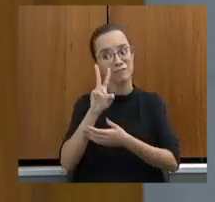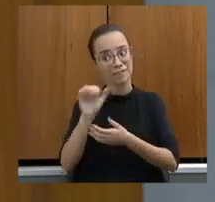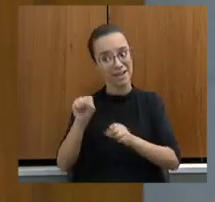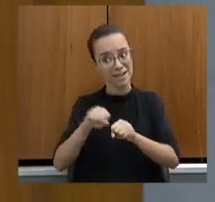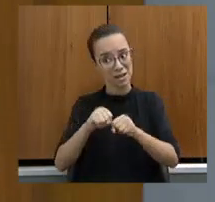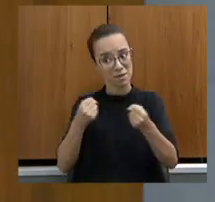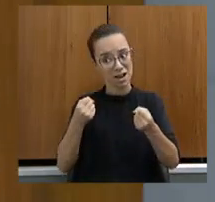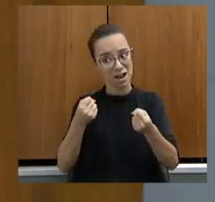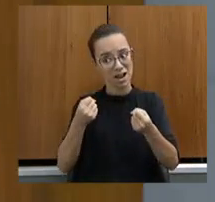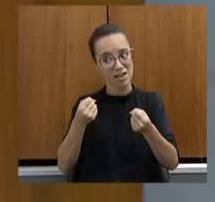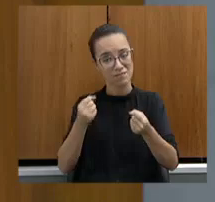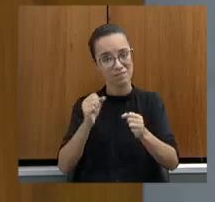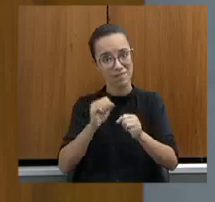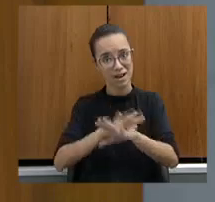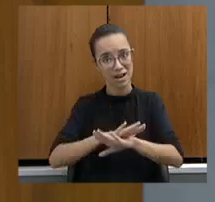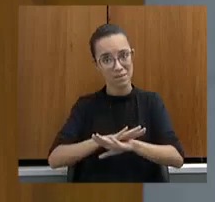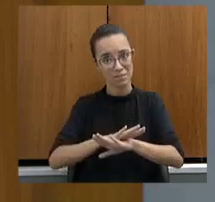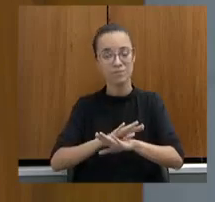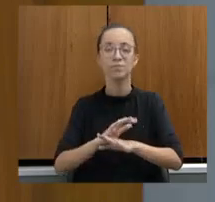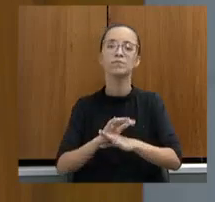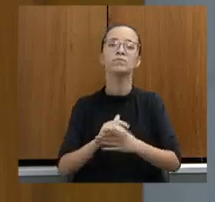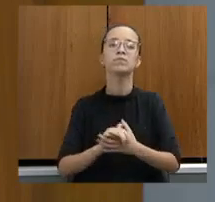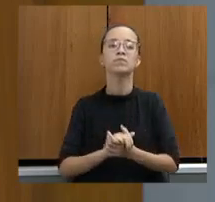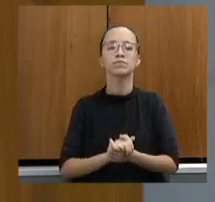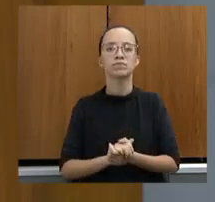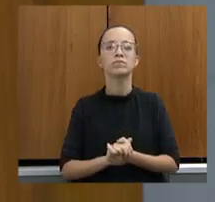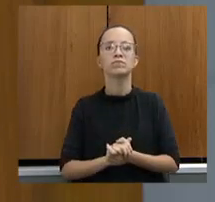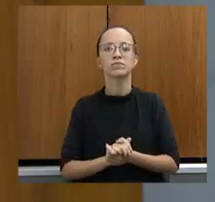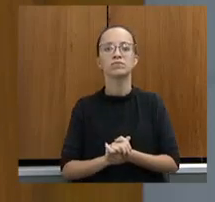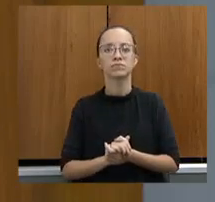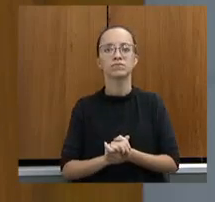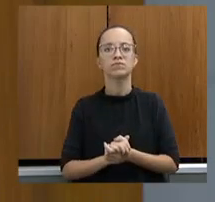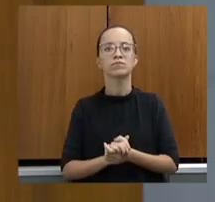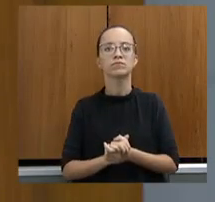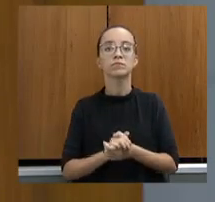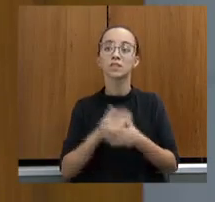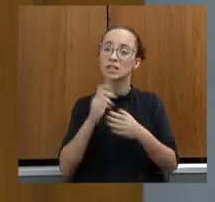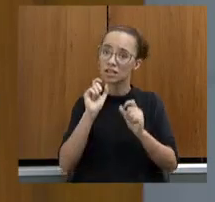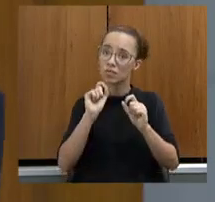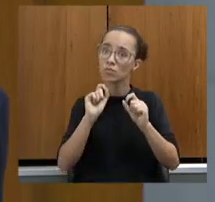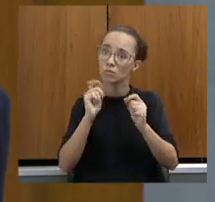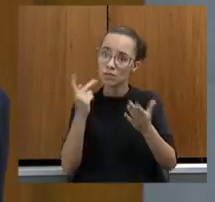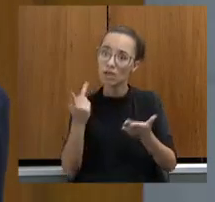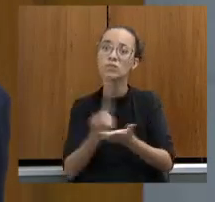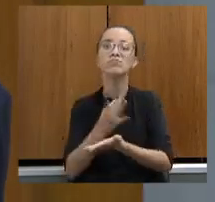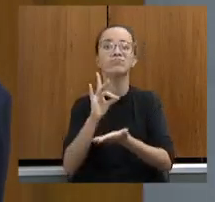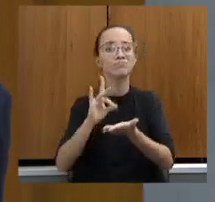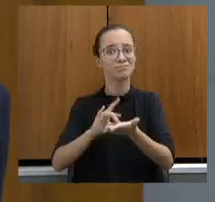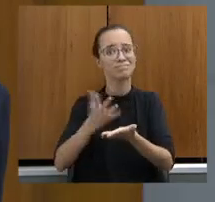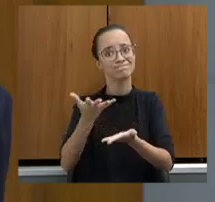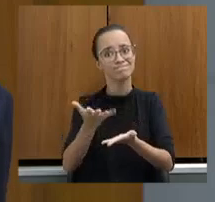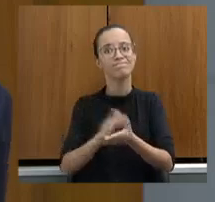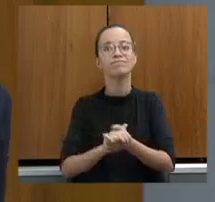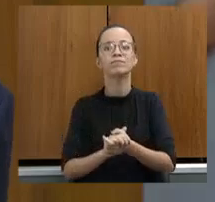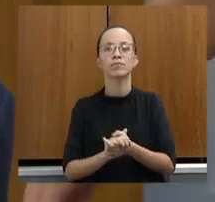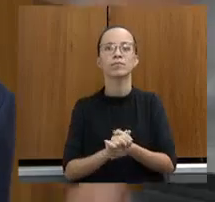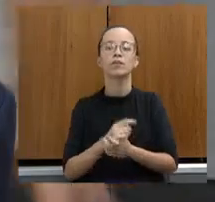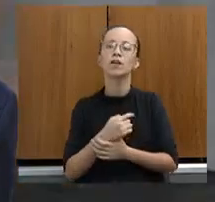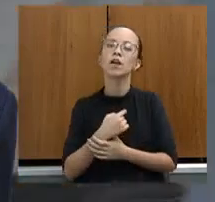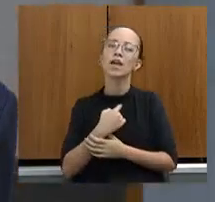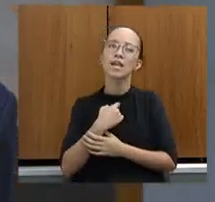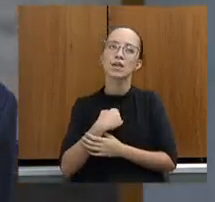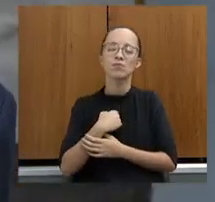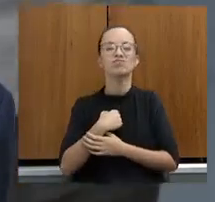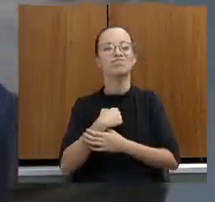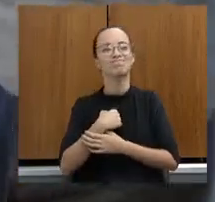quebrar ela não se sustenta na travessia e foi o que aconteceu então o que que eu tiro